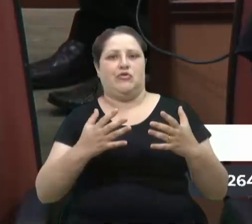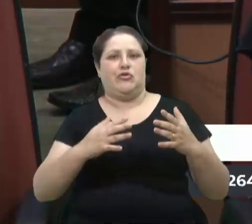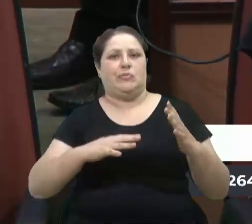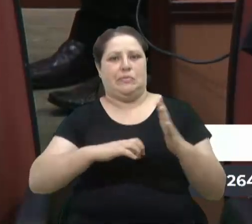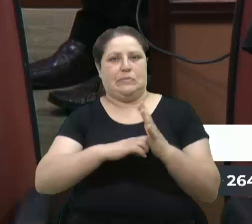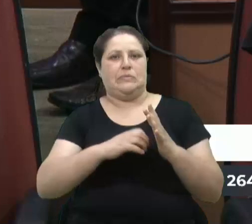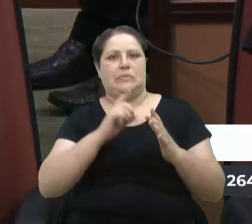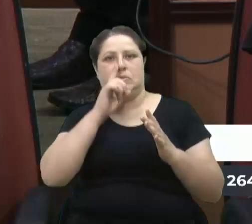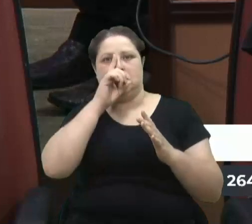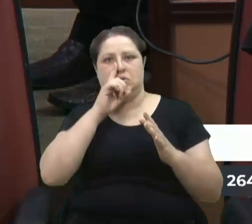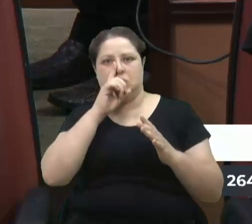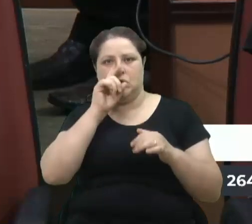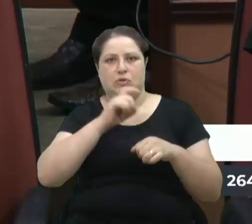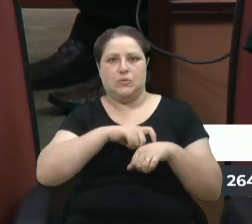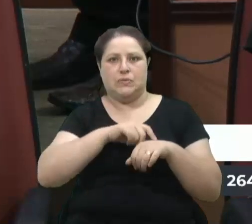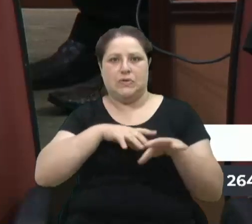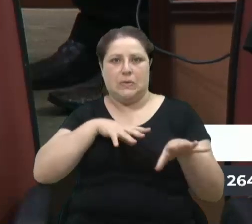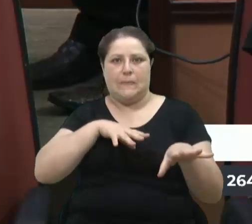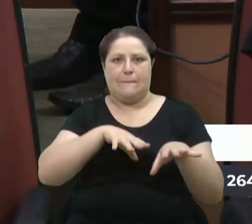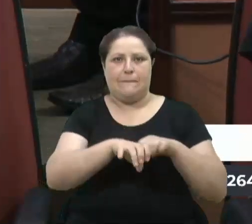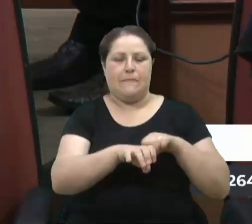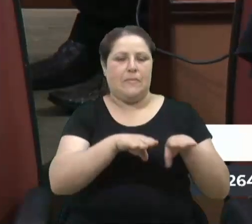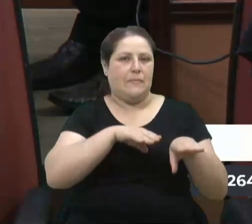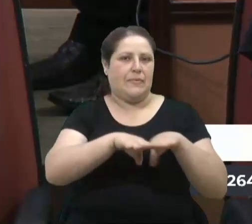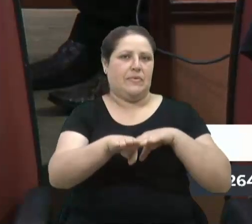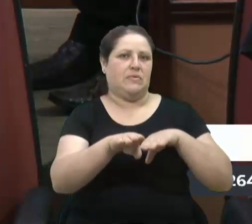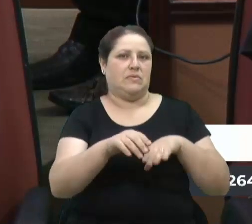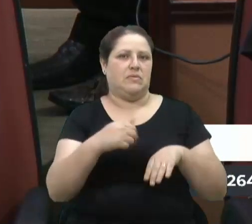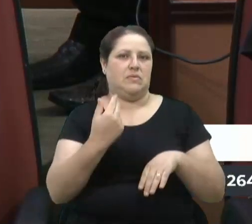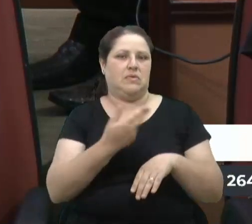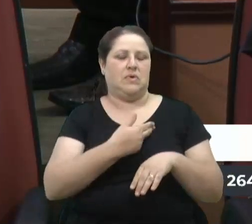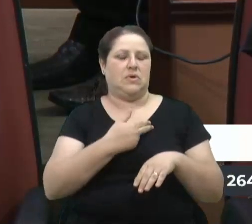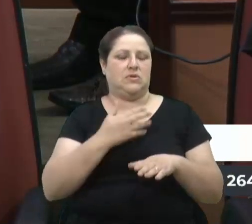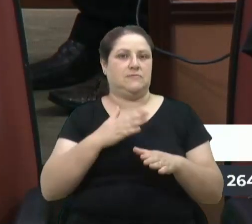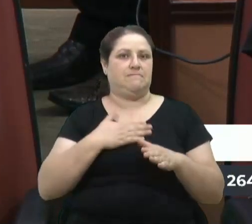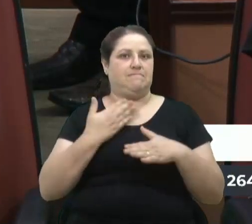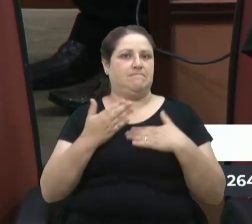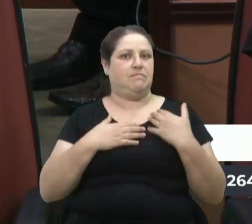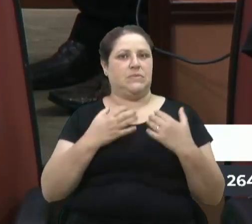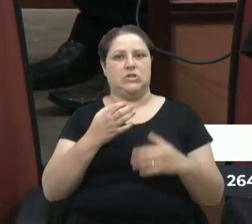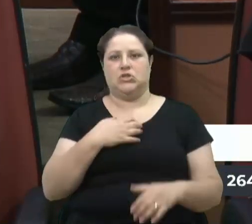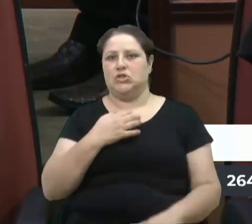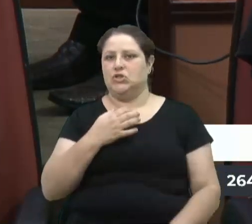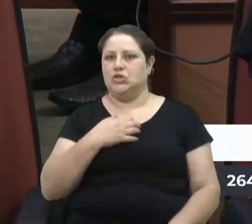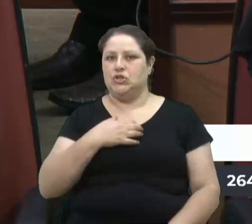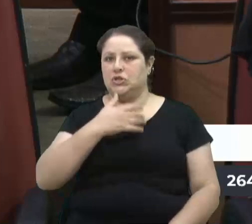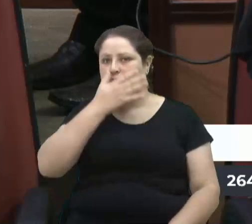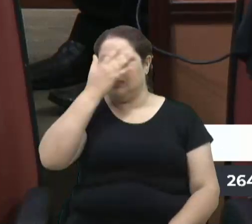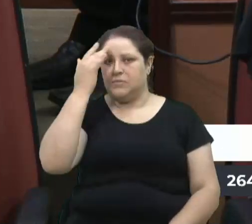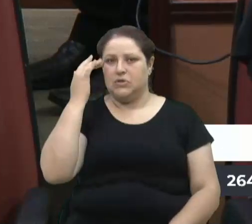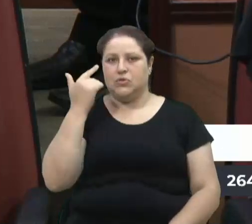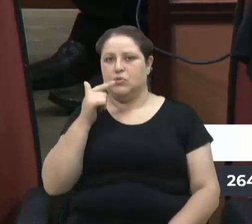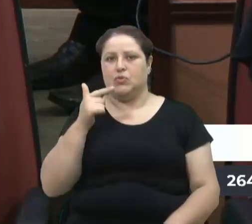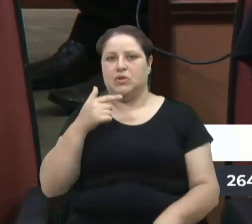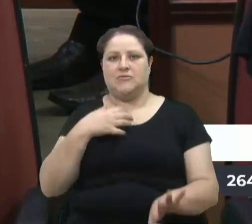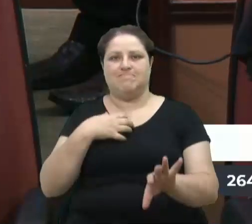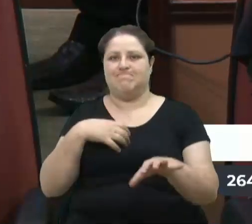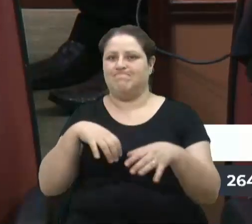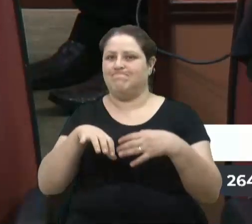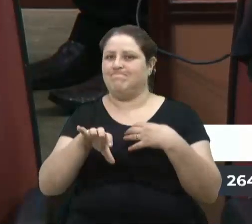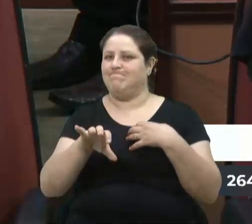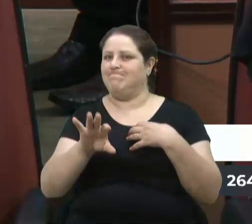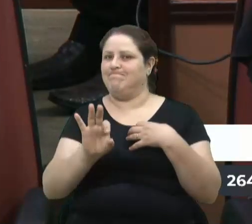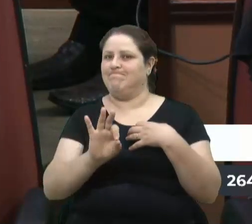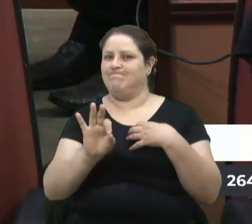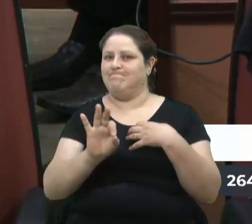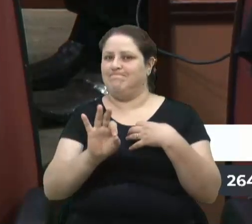muito perigoso, realmente, a gente fica assustado com a forma como as pessoas não se colocam no lugar do próximo, não tem